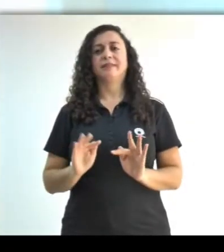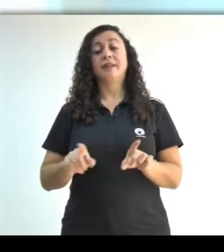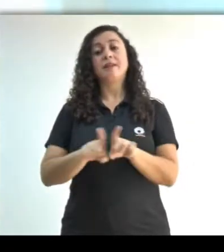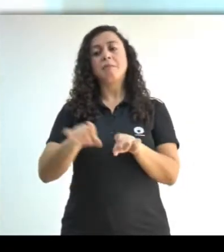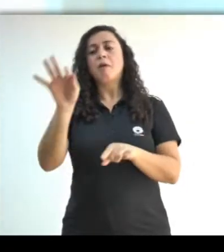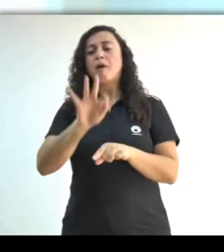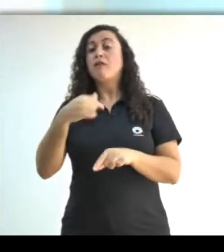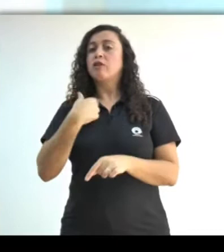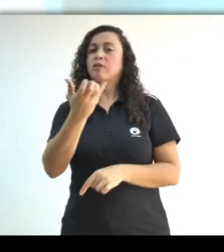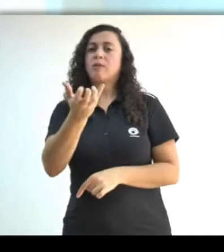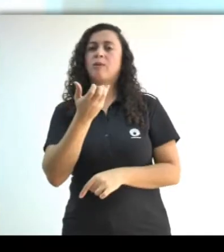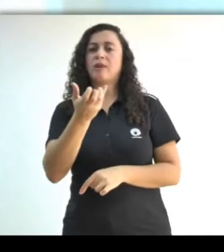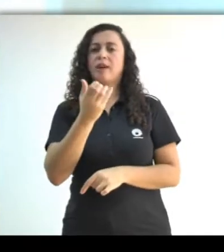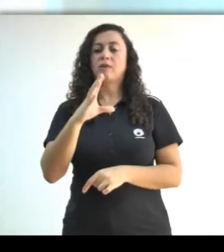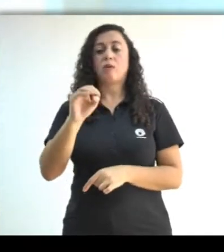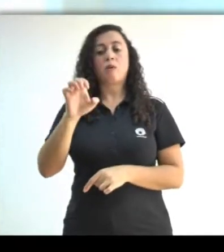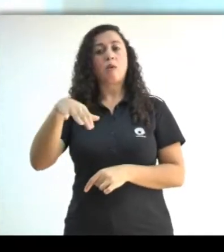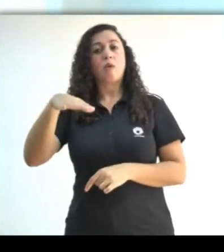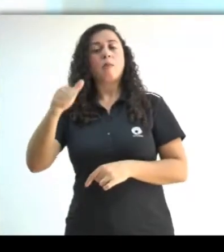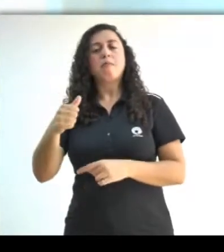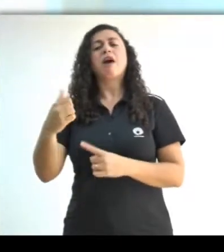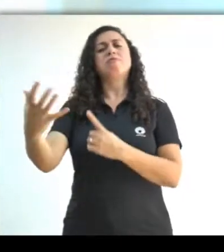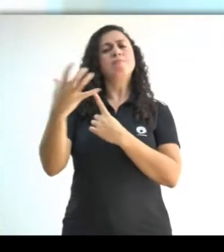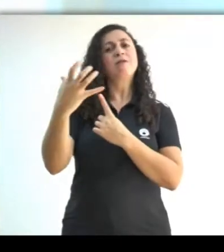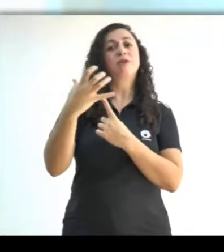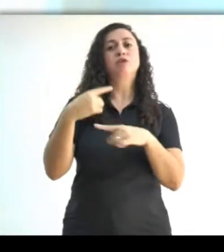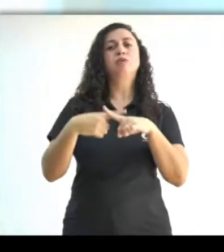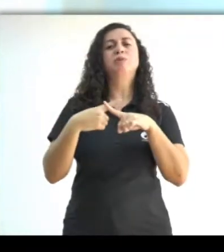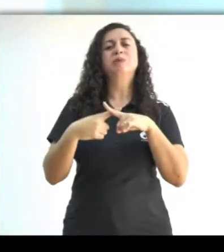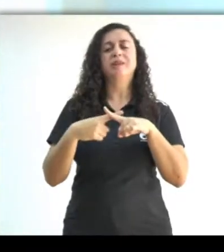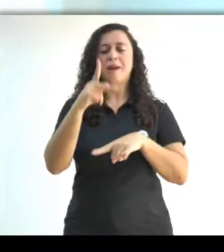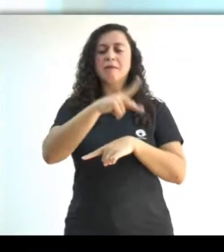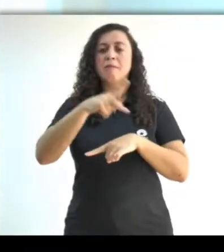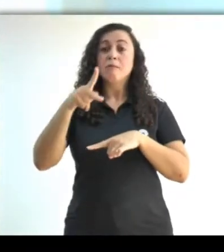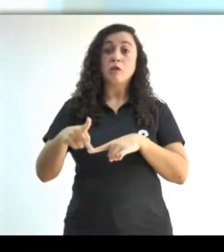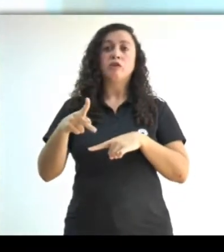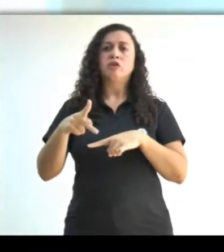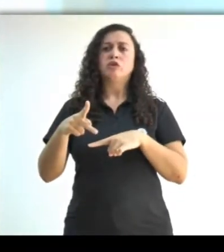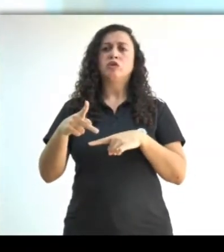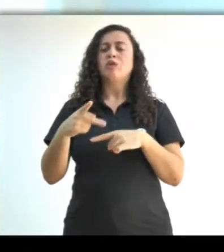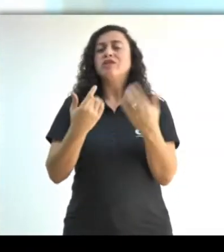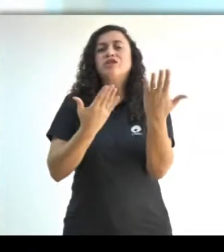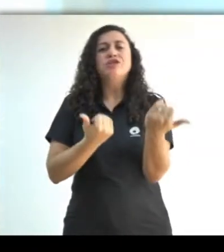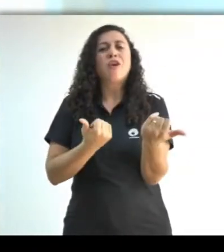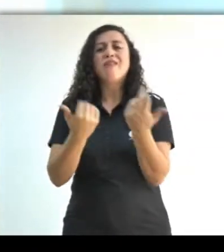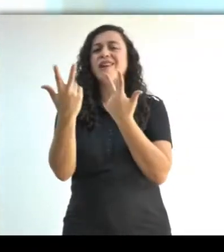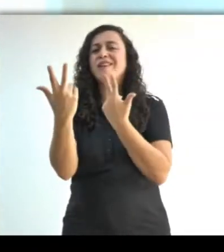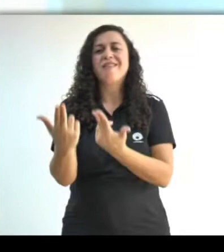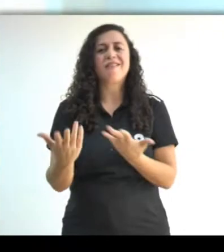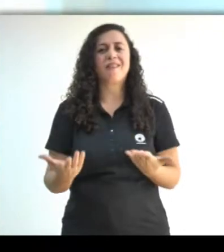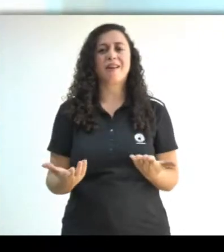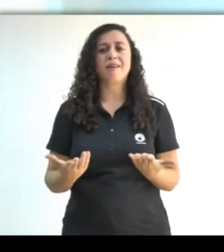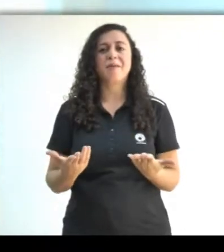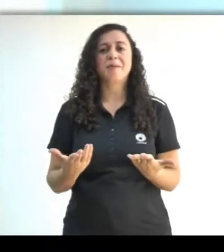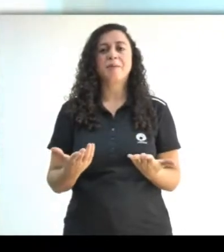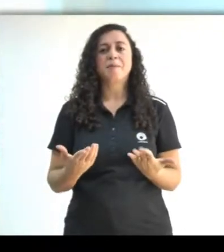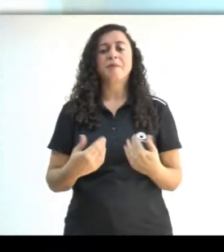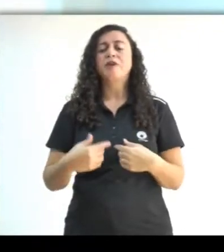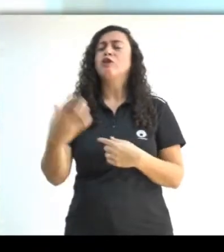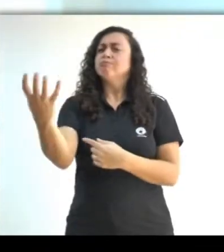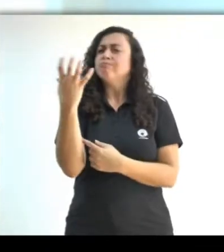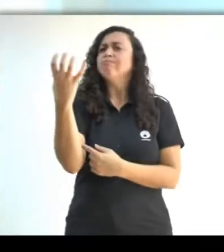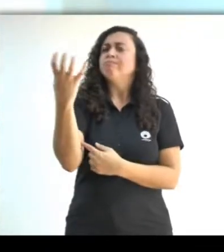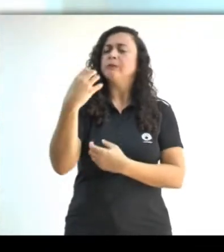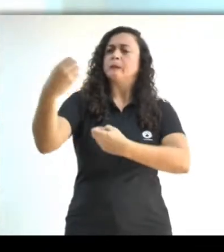Colmeia, ele me influencia muito, porque os professores daqui, eles são, além de serem jovens, eles